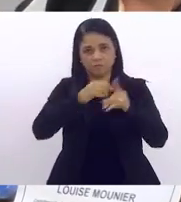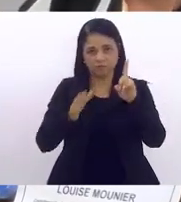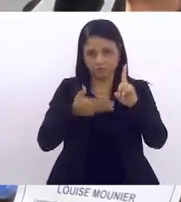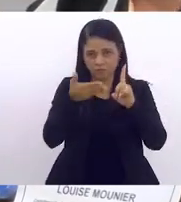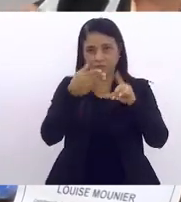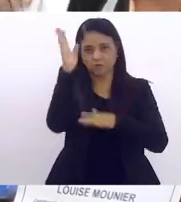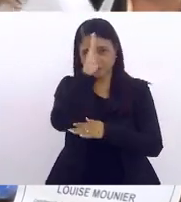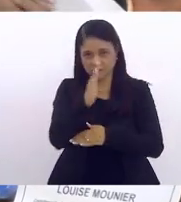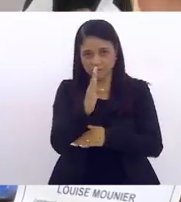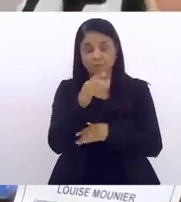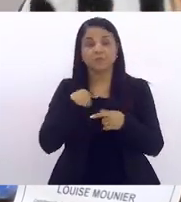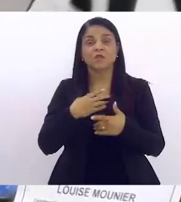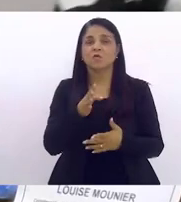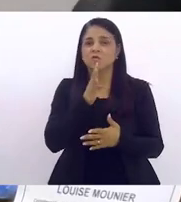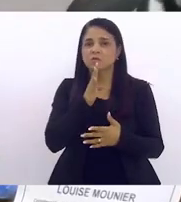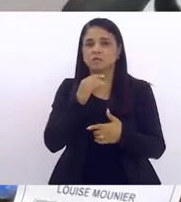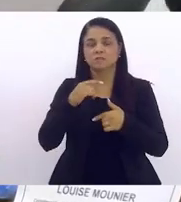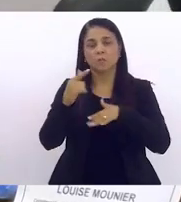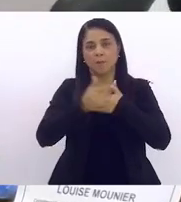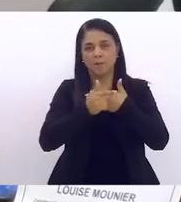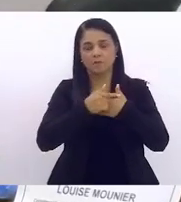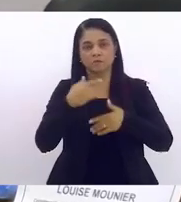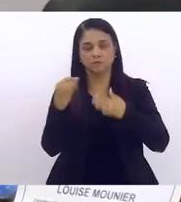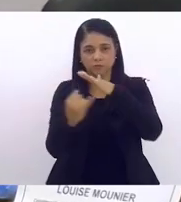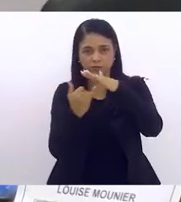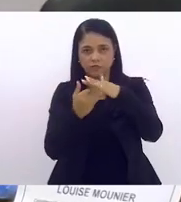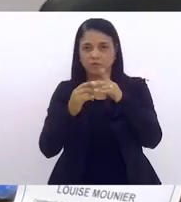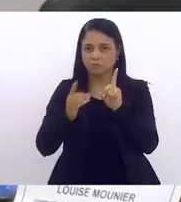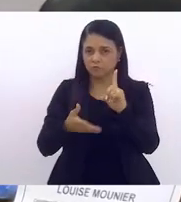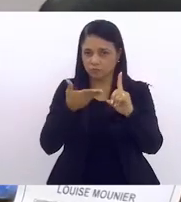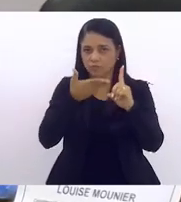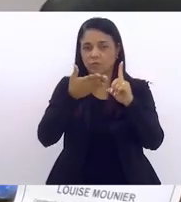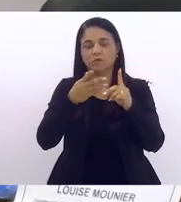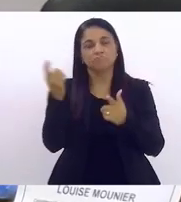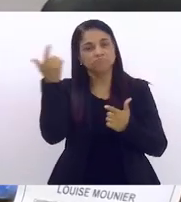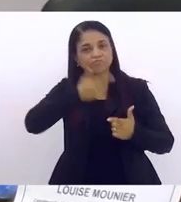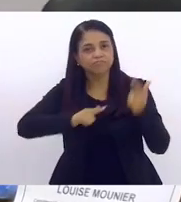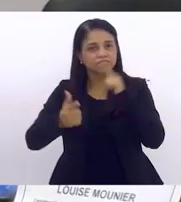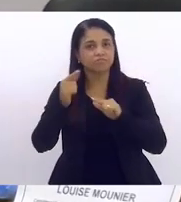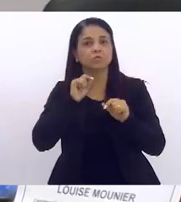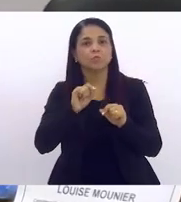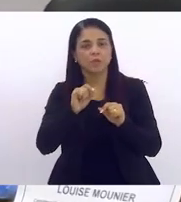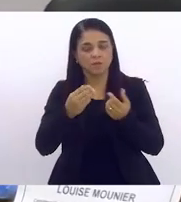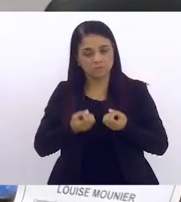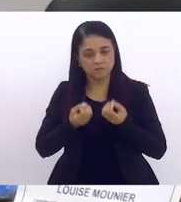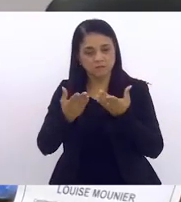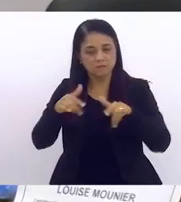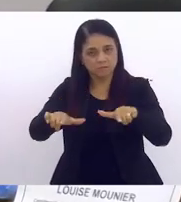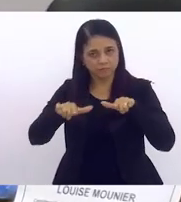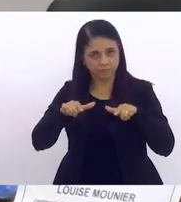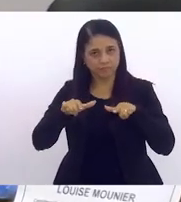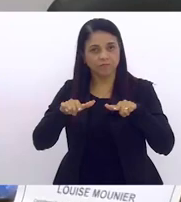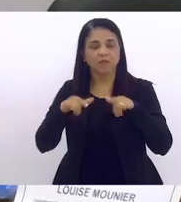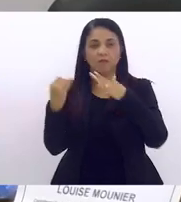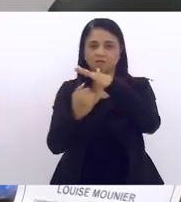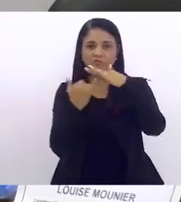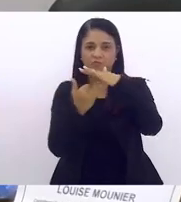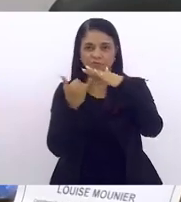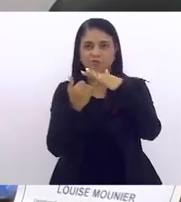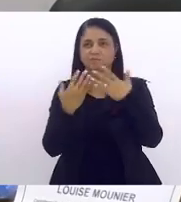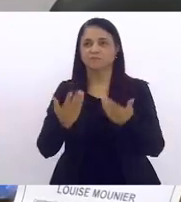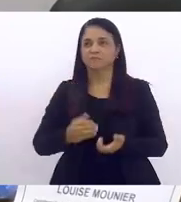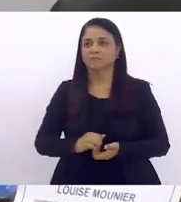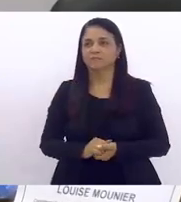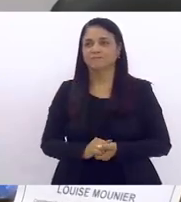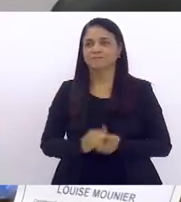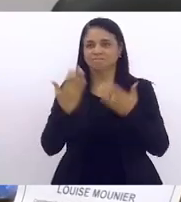Brasil, reconhecendo o papel dessa instituição para a profissão de doula, que consideramos que seja imperioso conceder tal honraria a esta instituição.